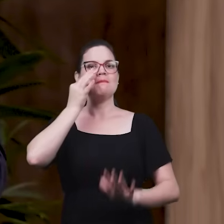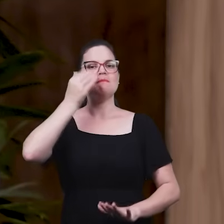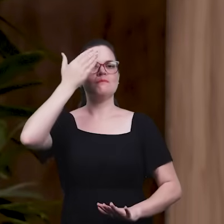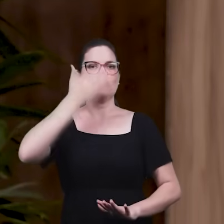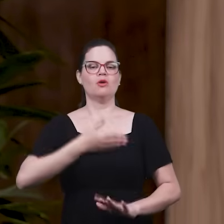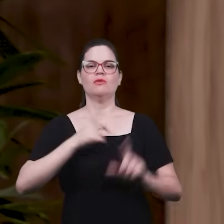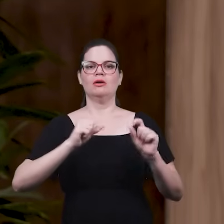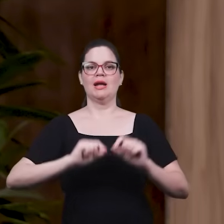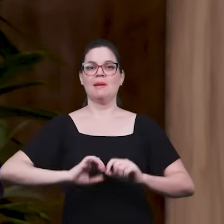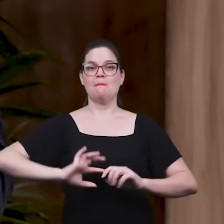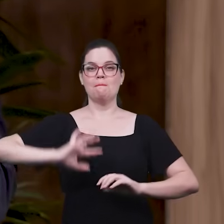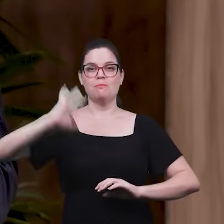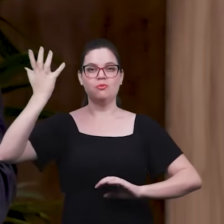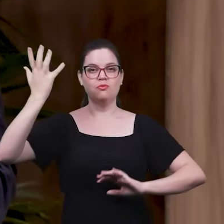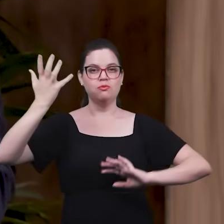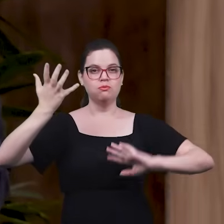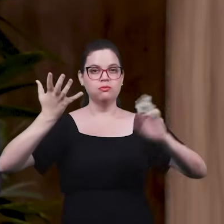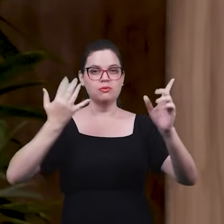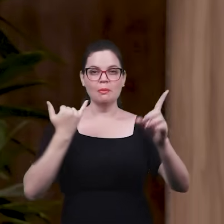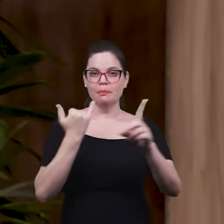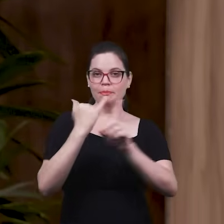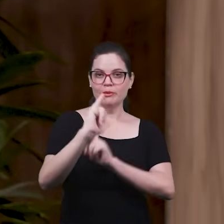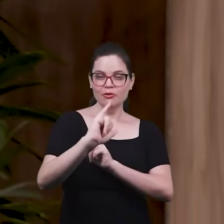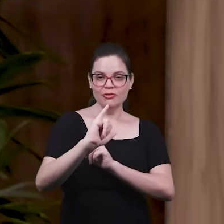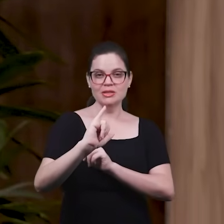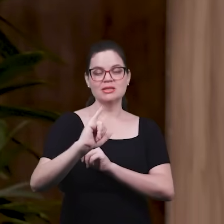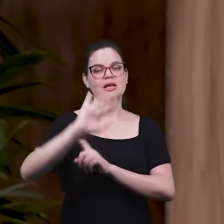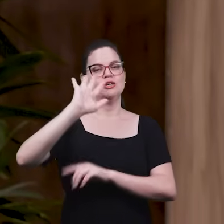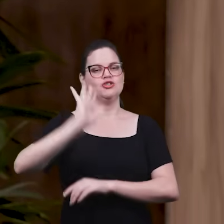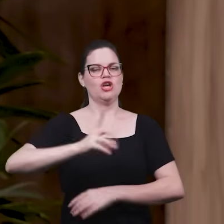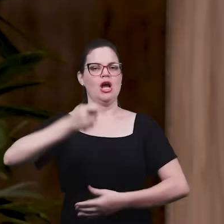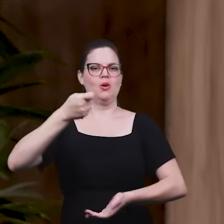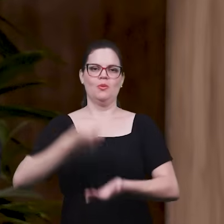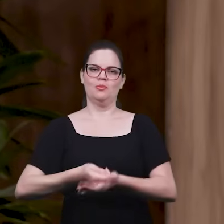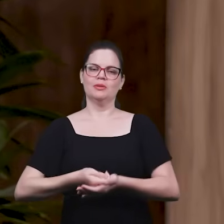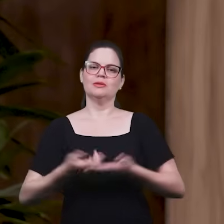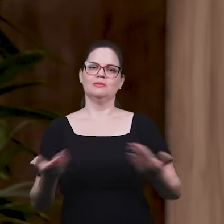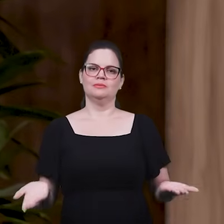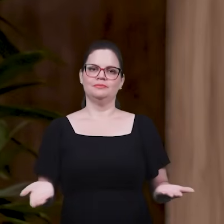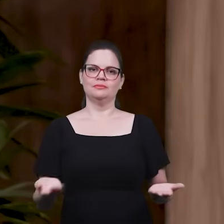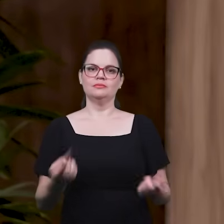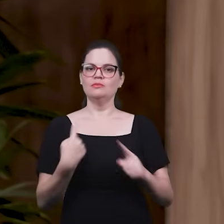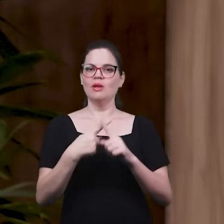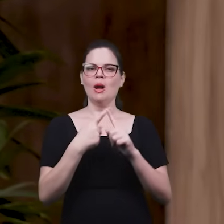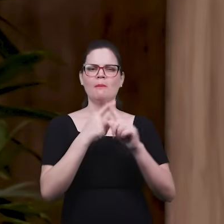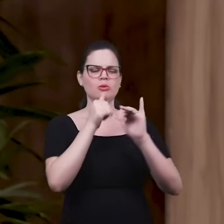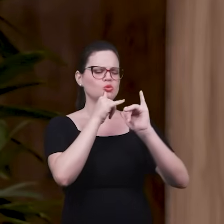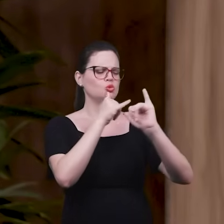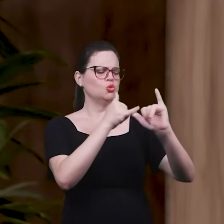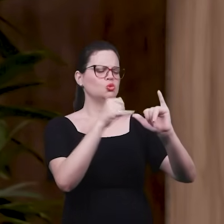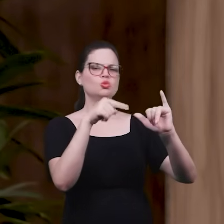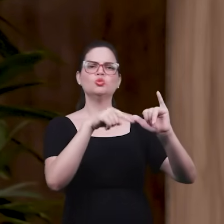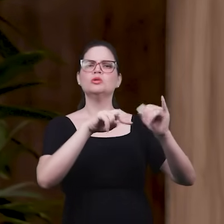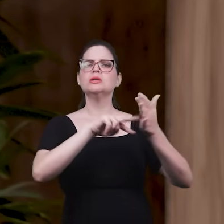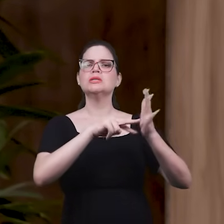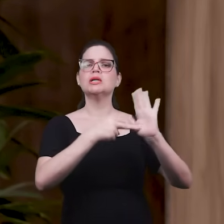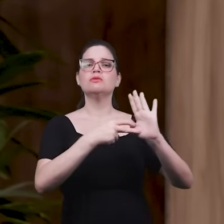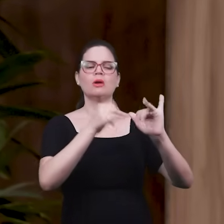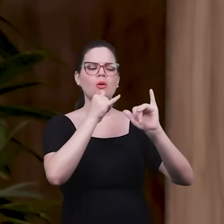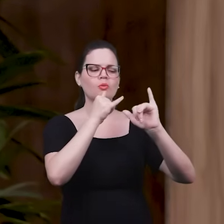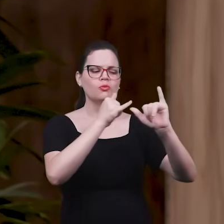já se cumpriram no mundo e no meio da igreja. Trombetas e festas porque trombetas falam de